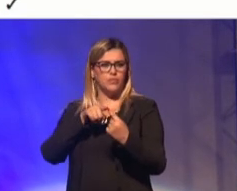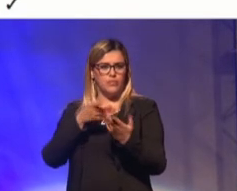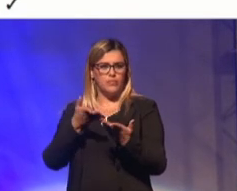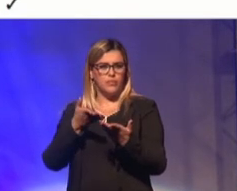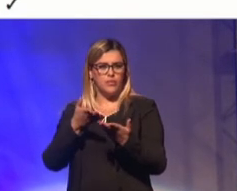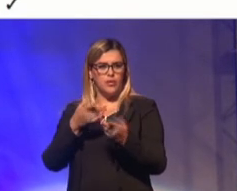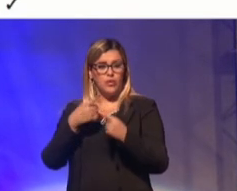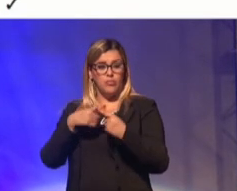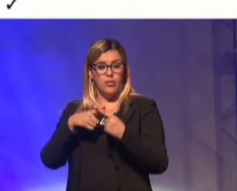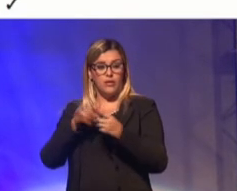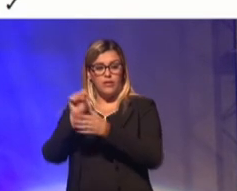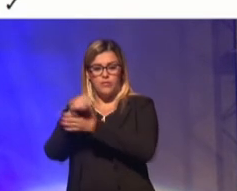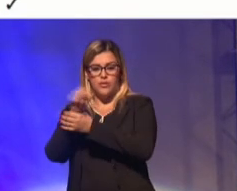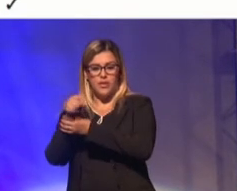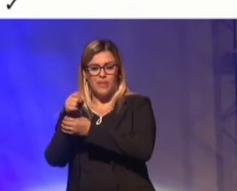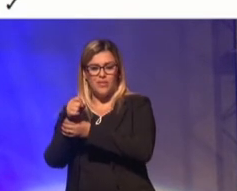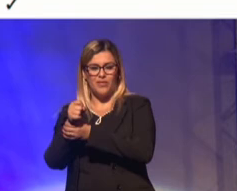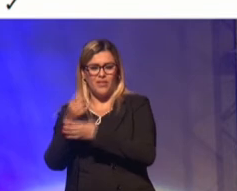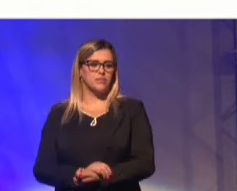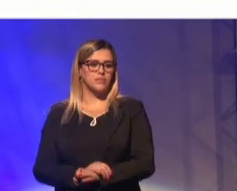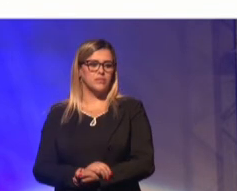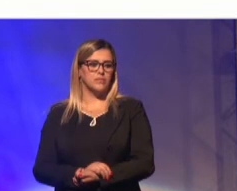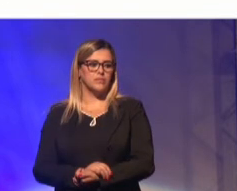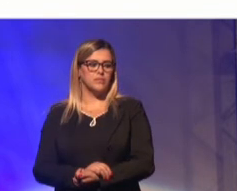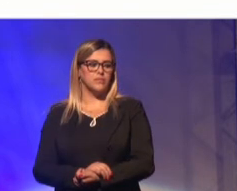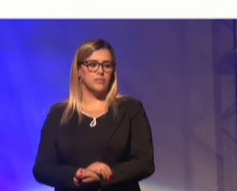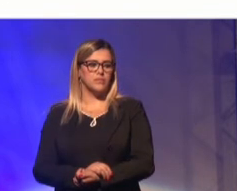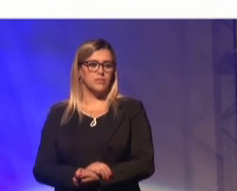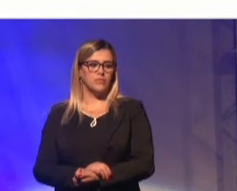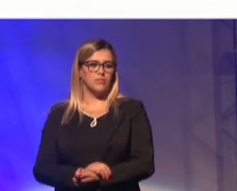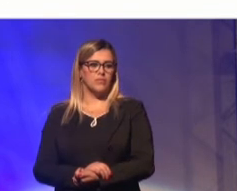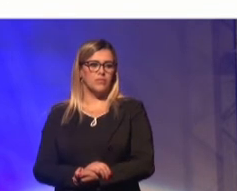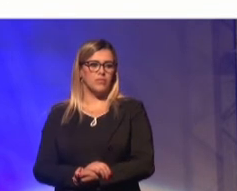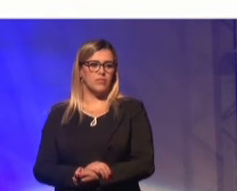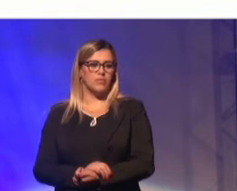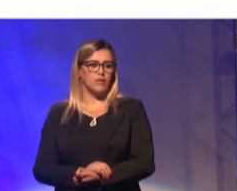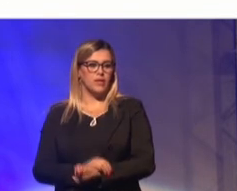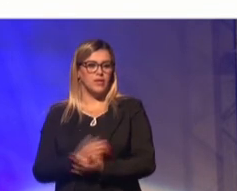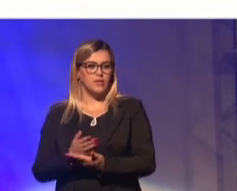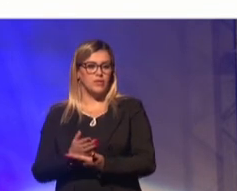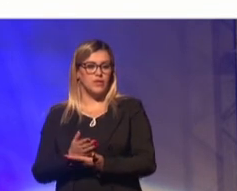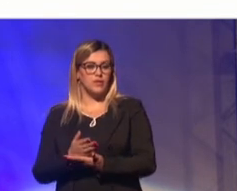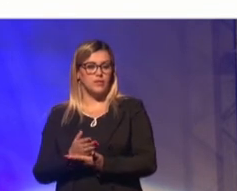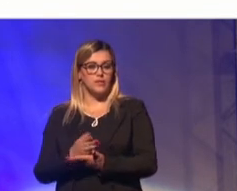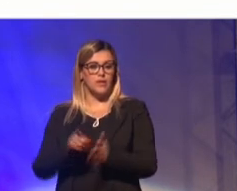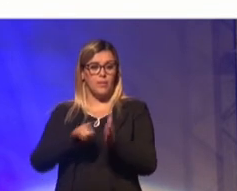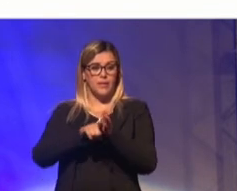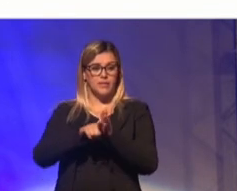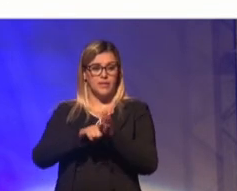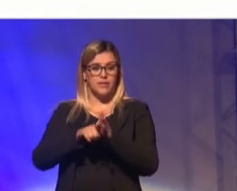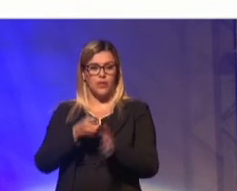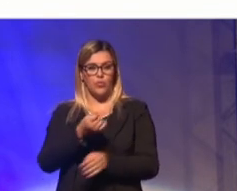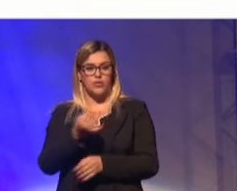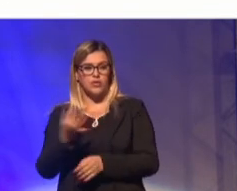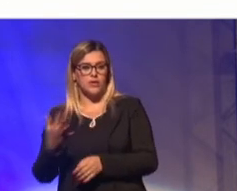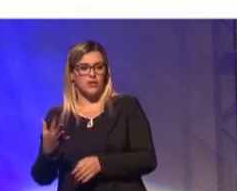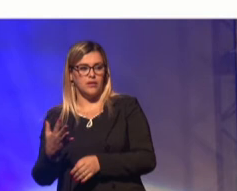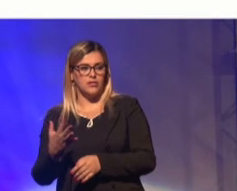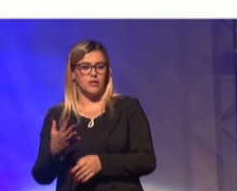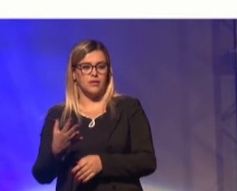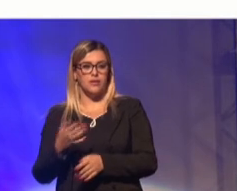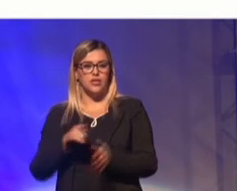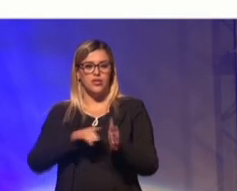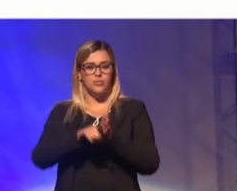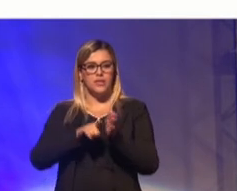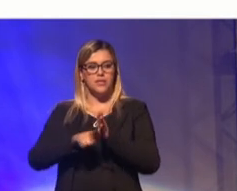os fisioterapeutas a não utilizar. Olha só, eles levantaram, né, o número maior de